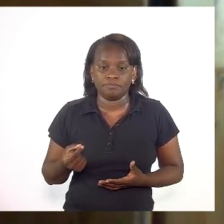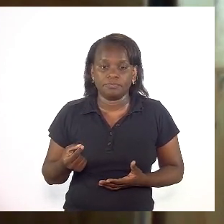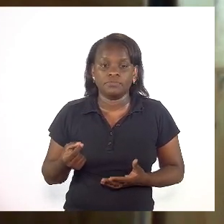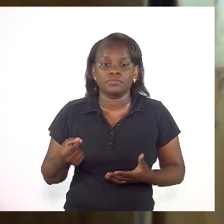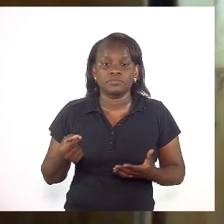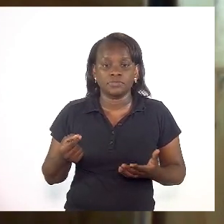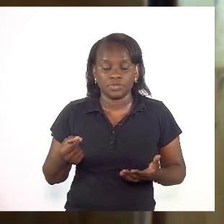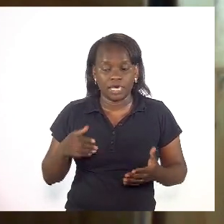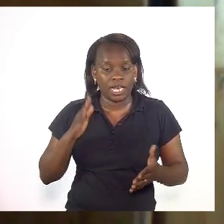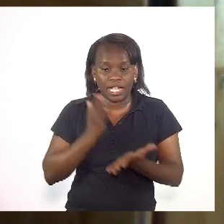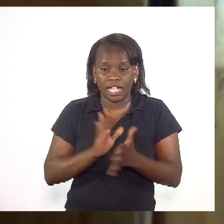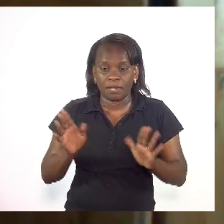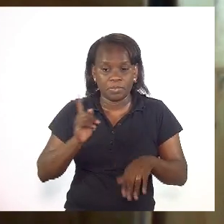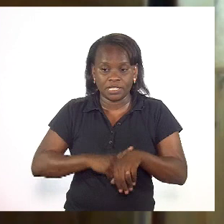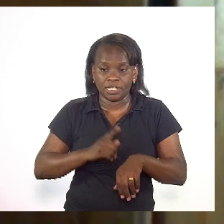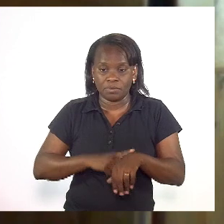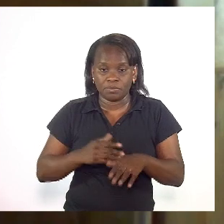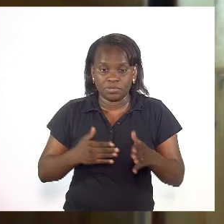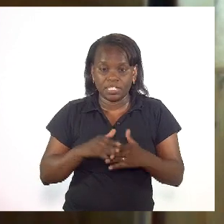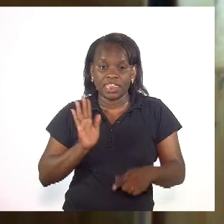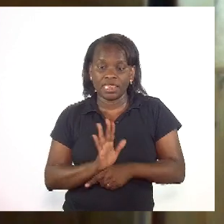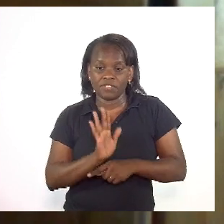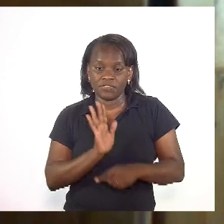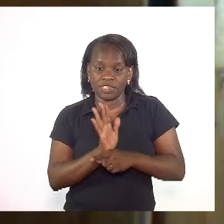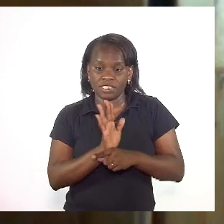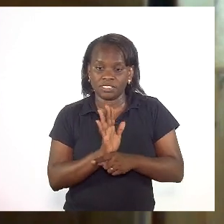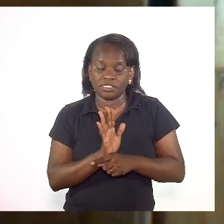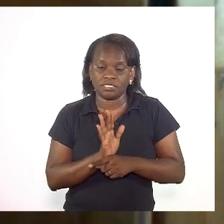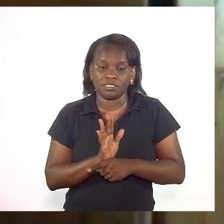acaba o prazo para a defesa